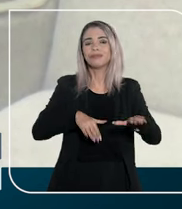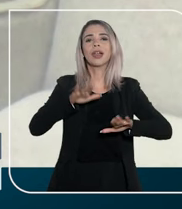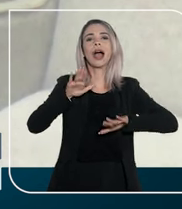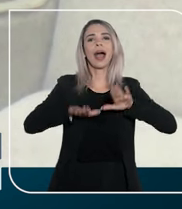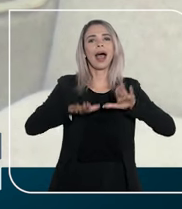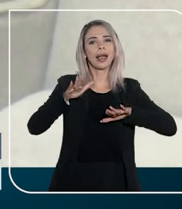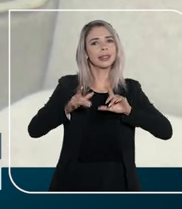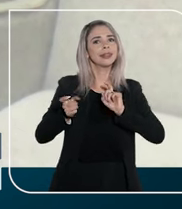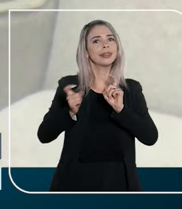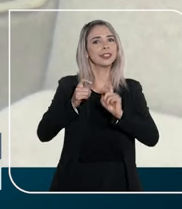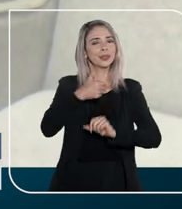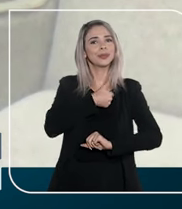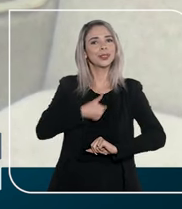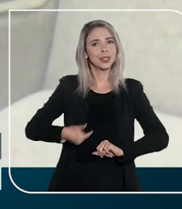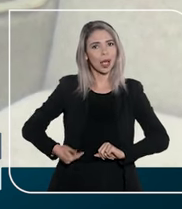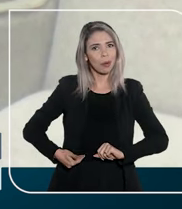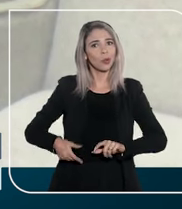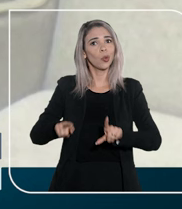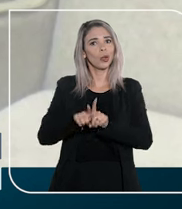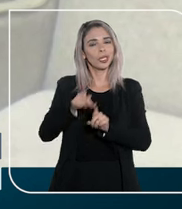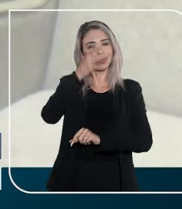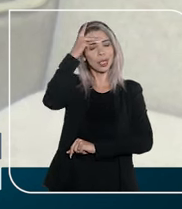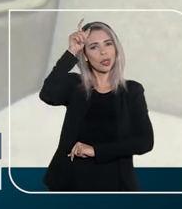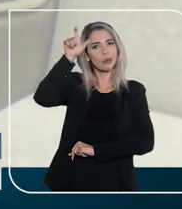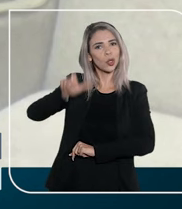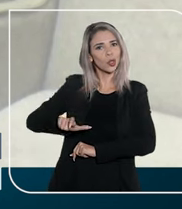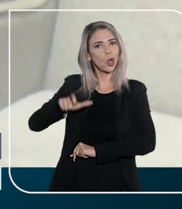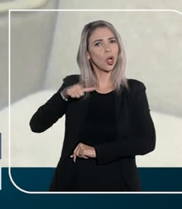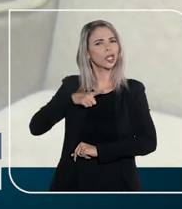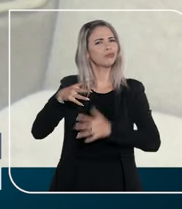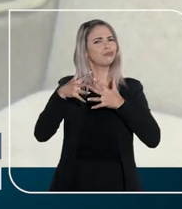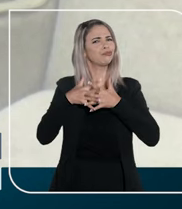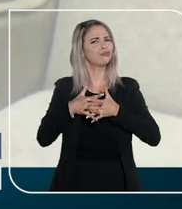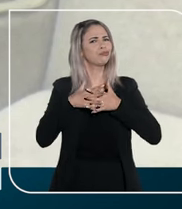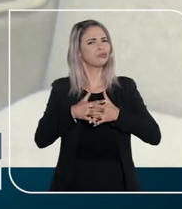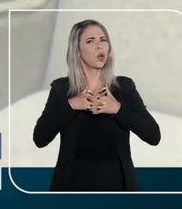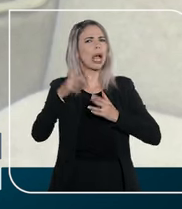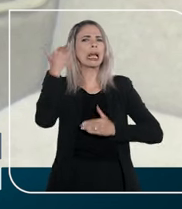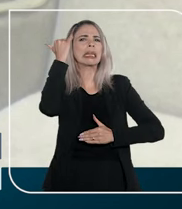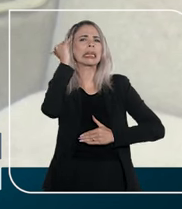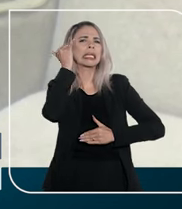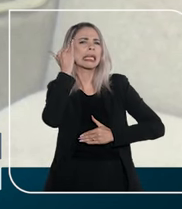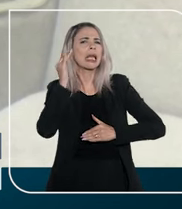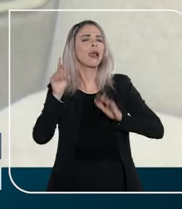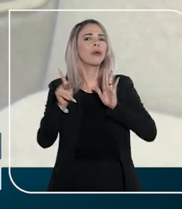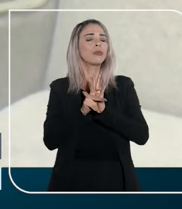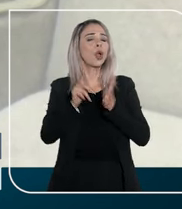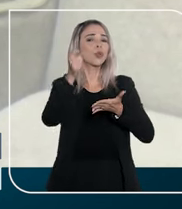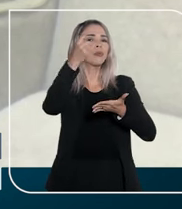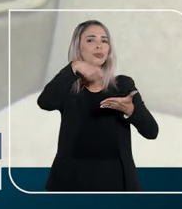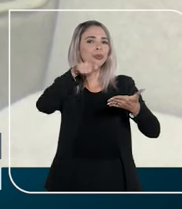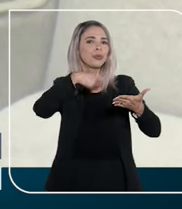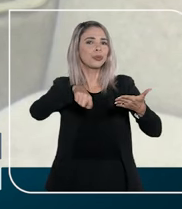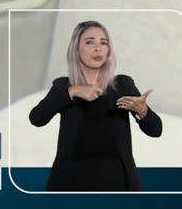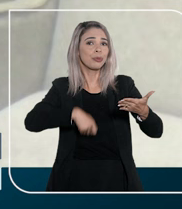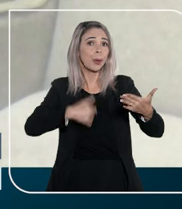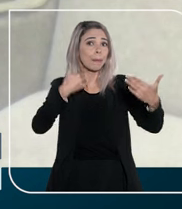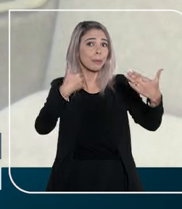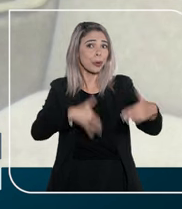administração pública e os candidatos divergem, né? Tem entendimentos diferentes em relação à correção das provas,